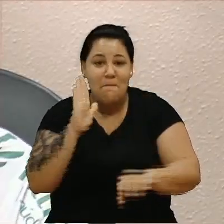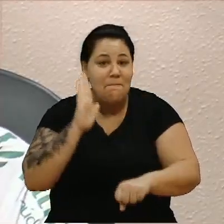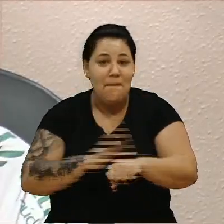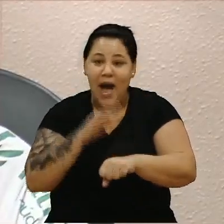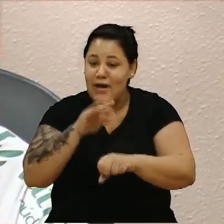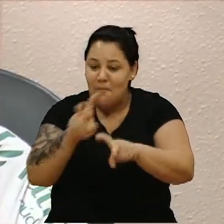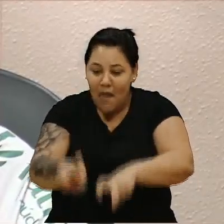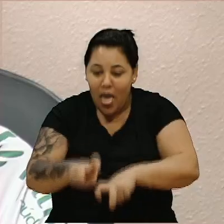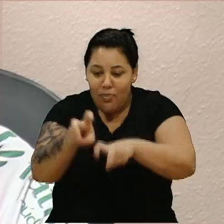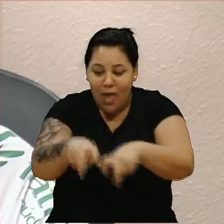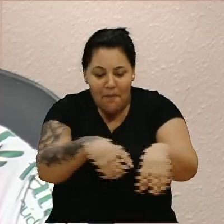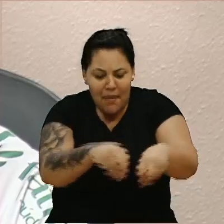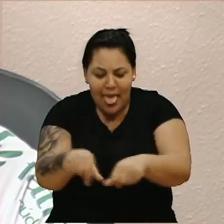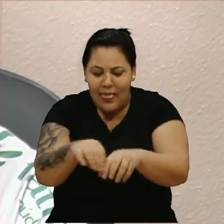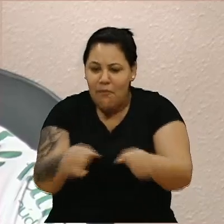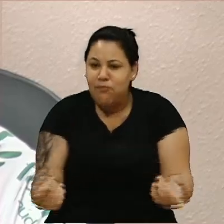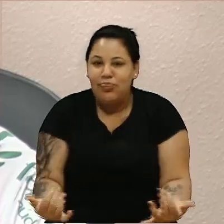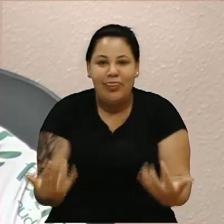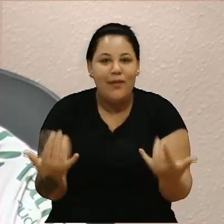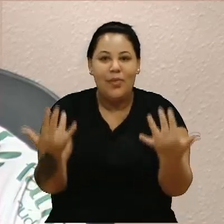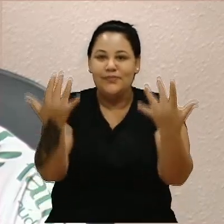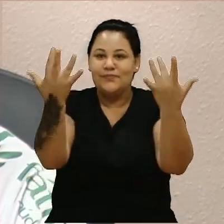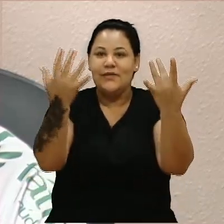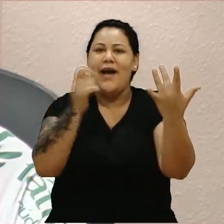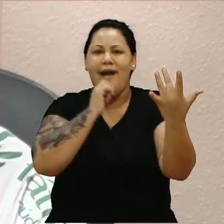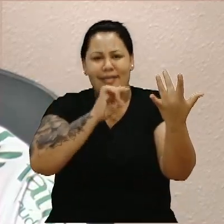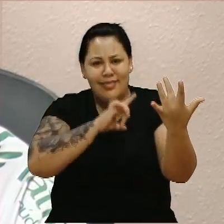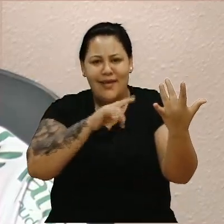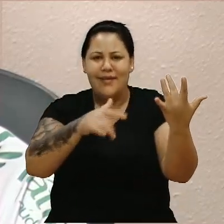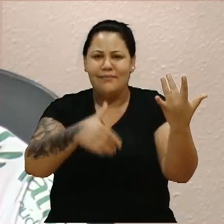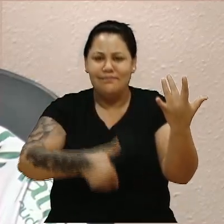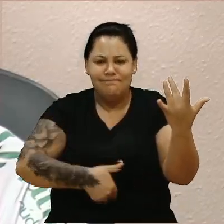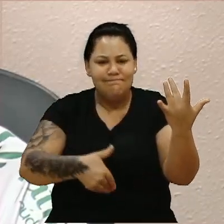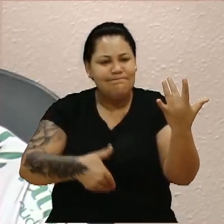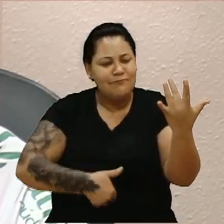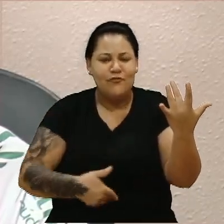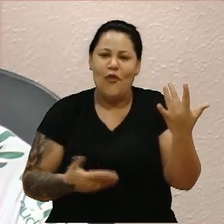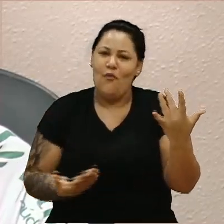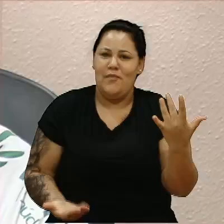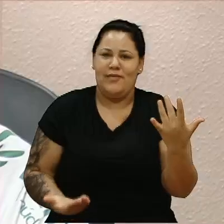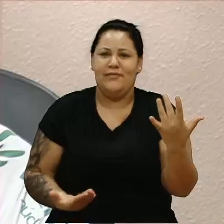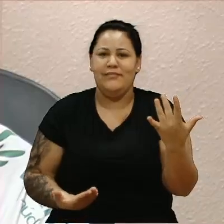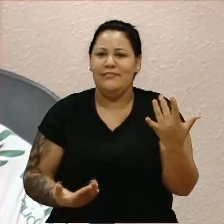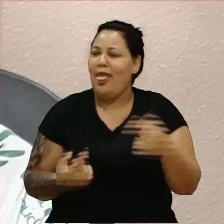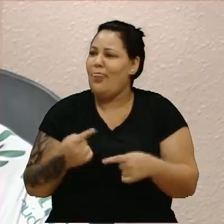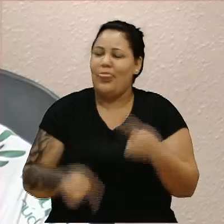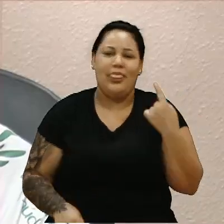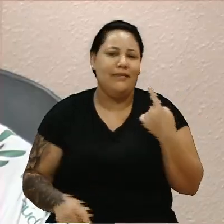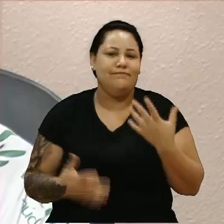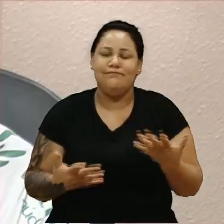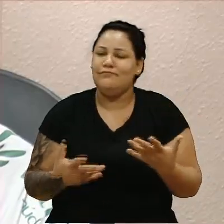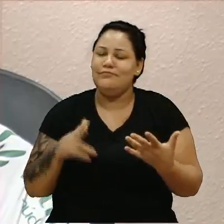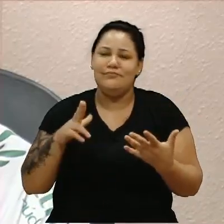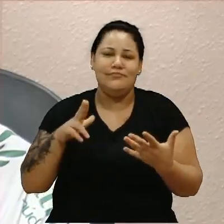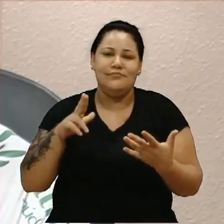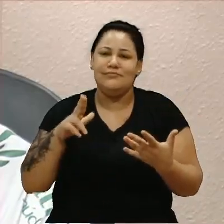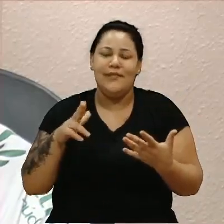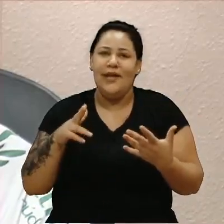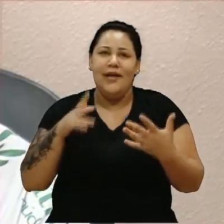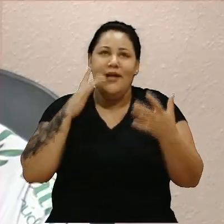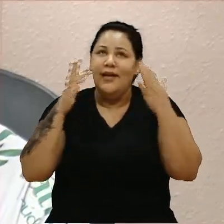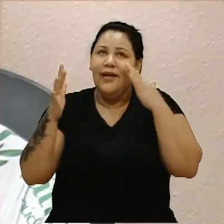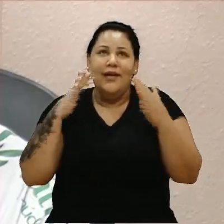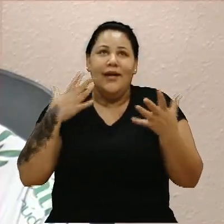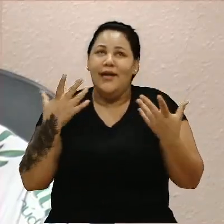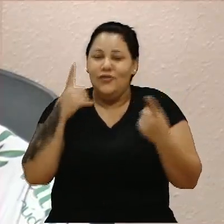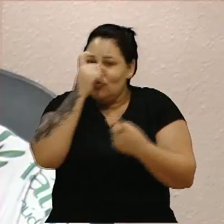produz alimento, nós ainda temos pessoas que passam fome, né? Para mim é algo inimaginável, e eu fico pensando, né, quando a gente debate,